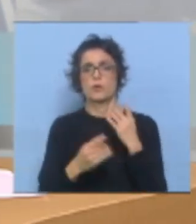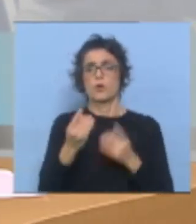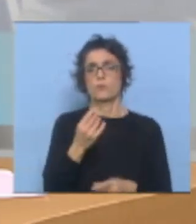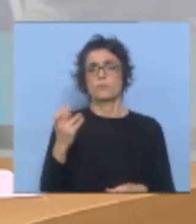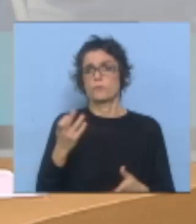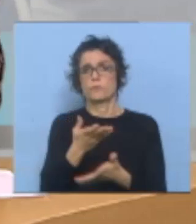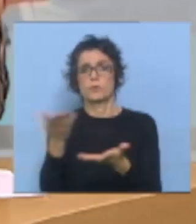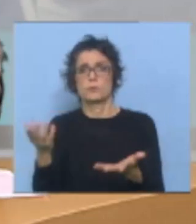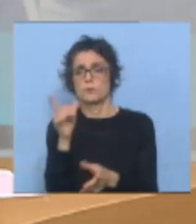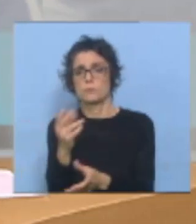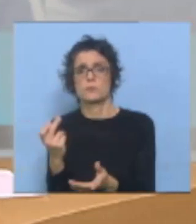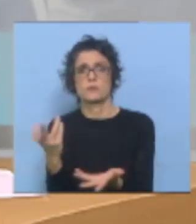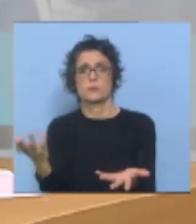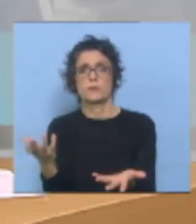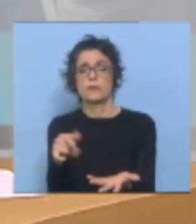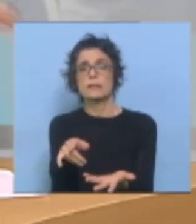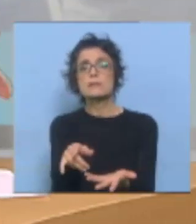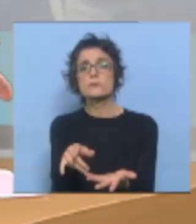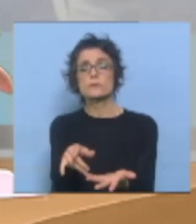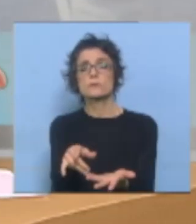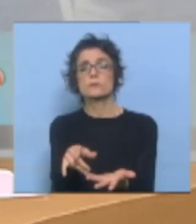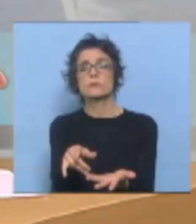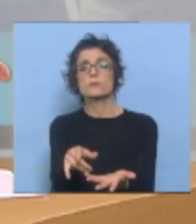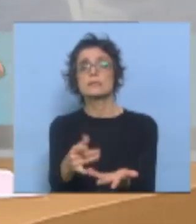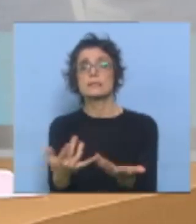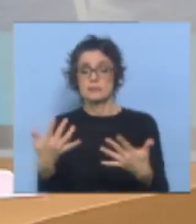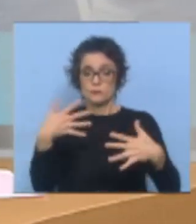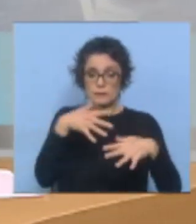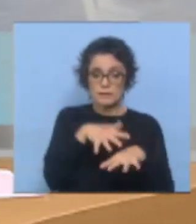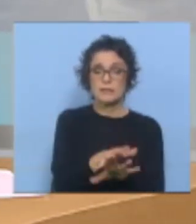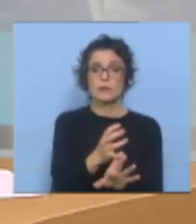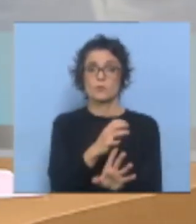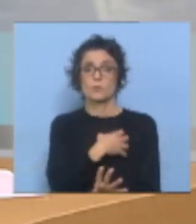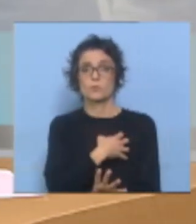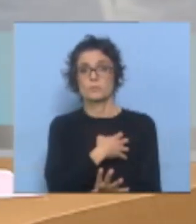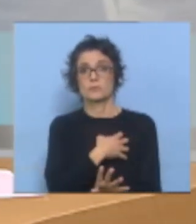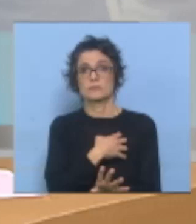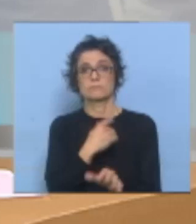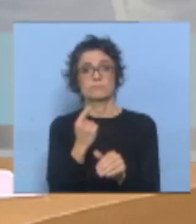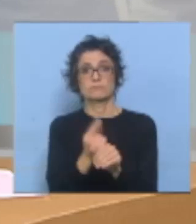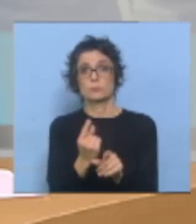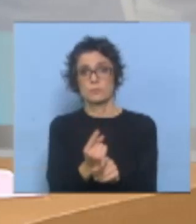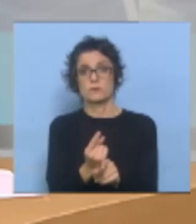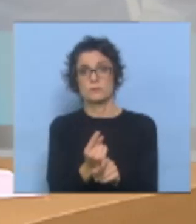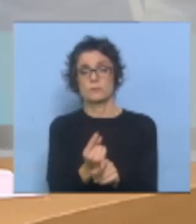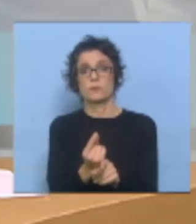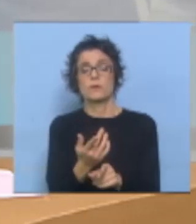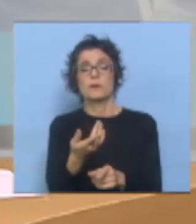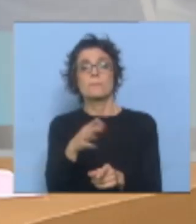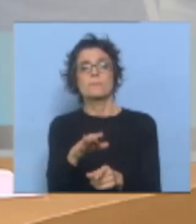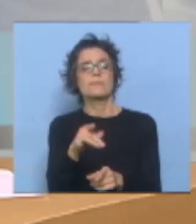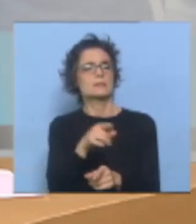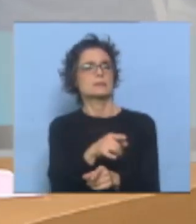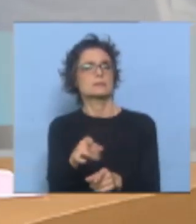mesma claque, digamos, a torcer pelo mesmo clube. Mas isto não necessariamente não